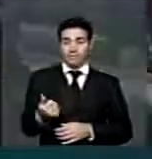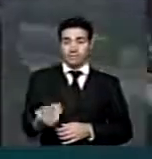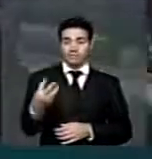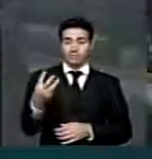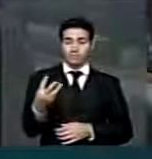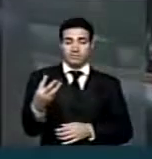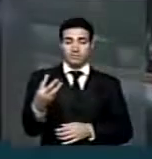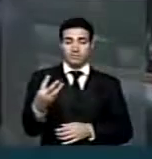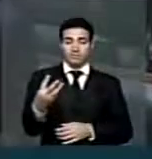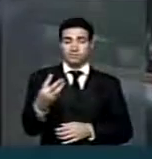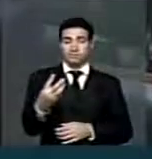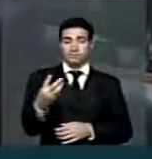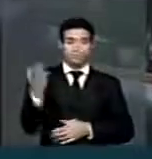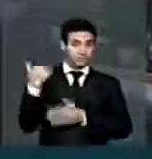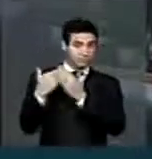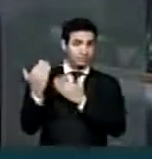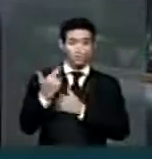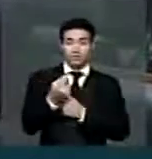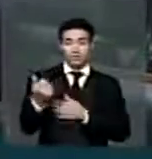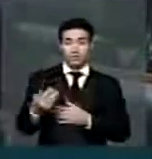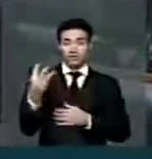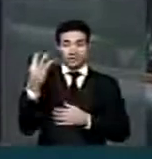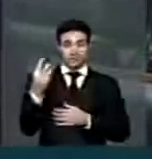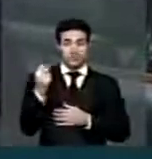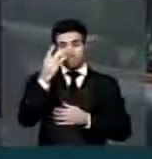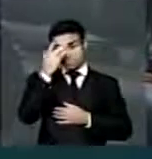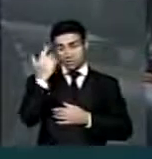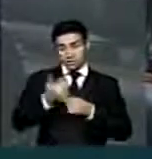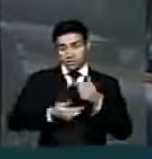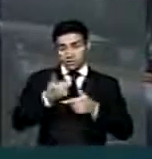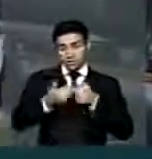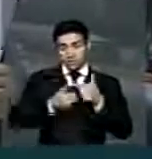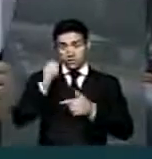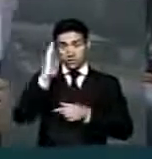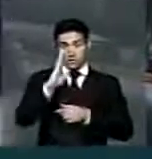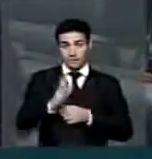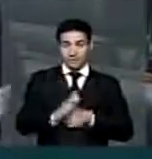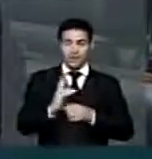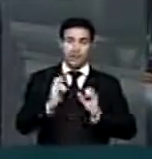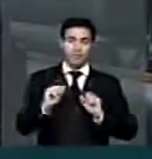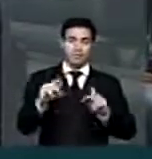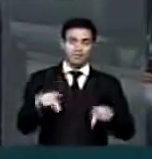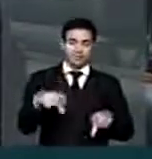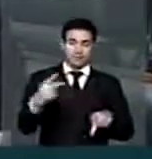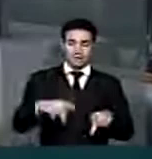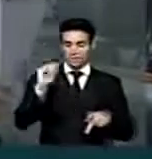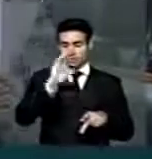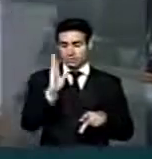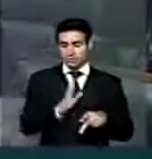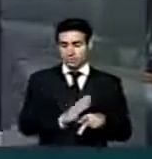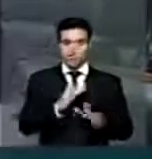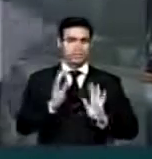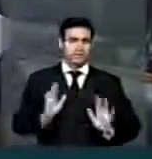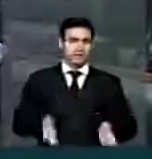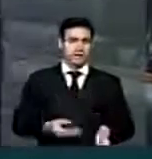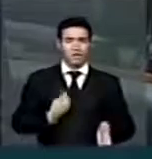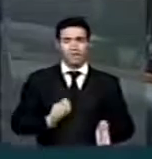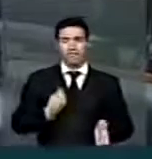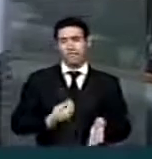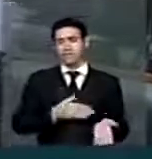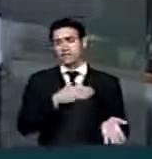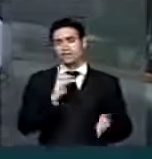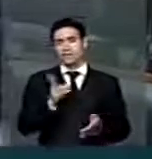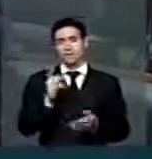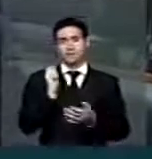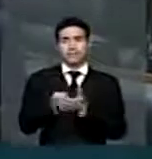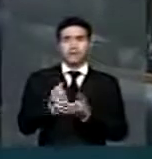presidente. Desde 2003, que os trabalhadores brasileiros aposentados desse país, que passaram uma vida